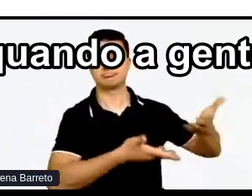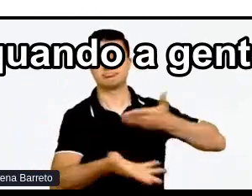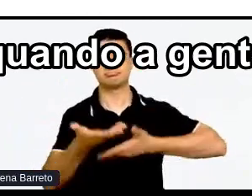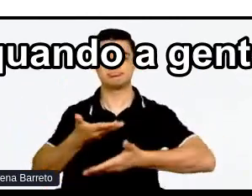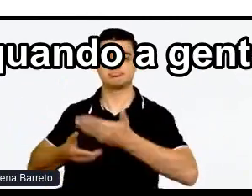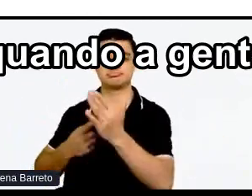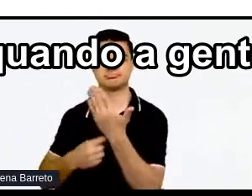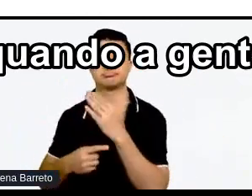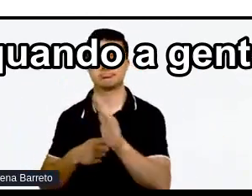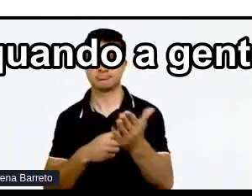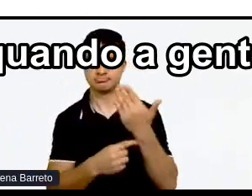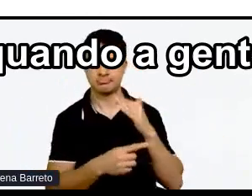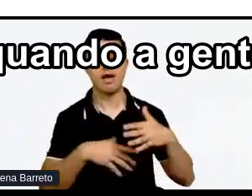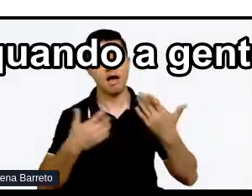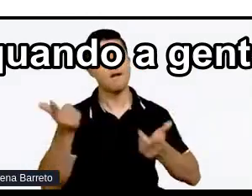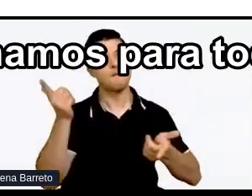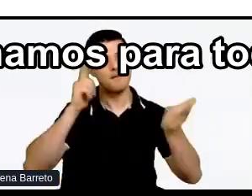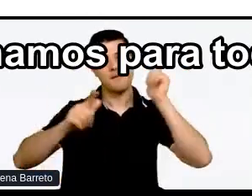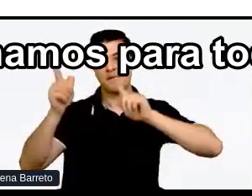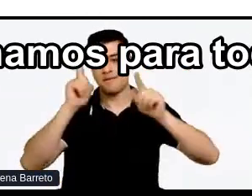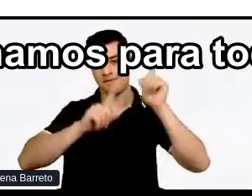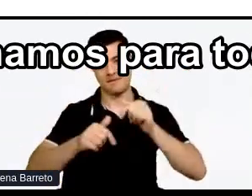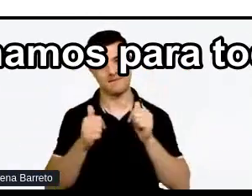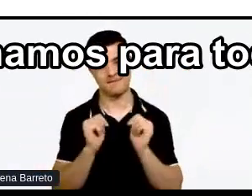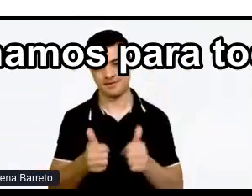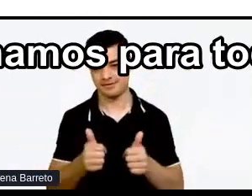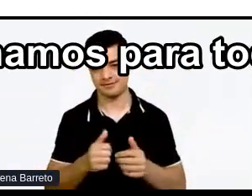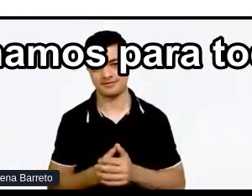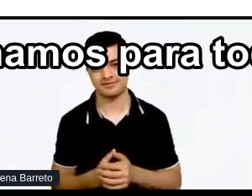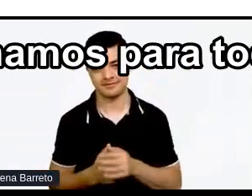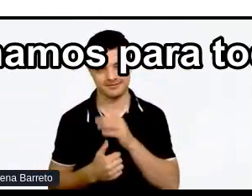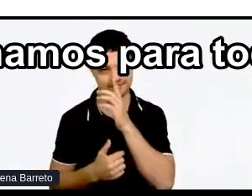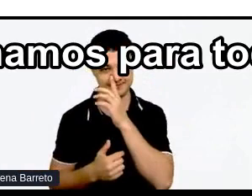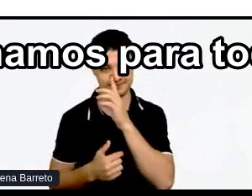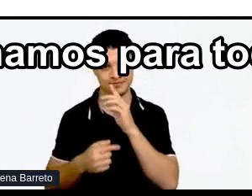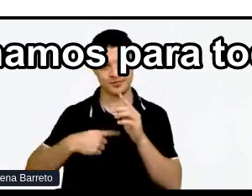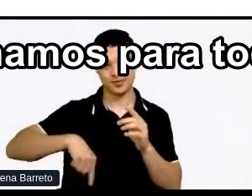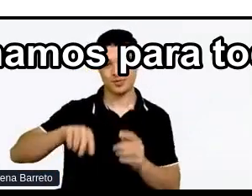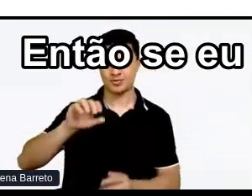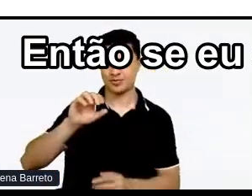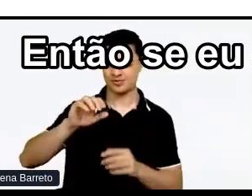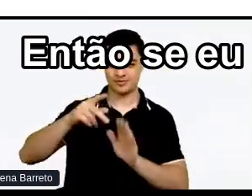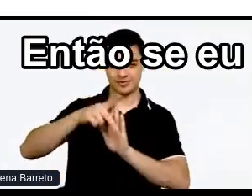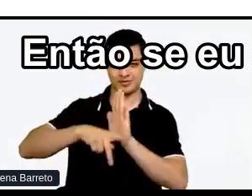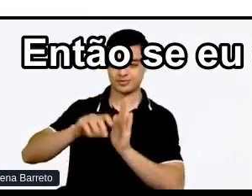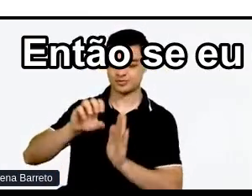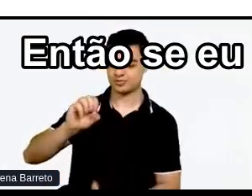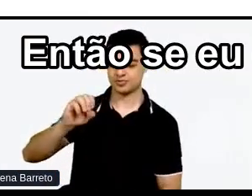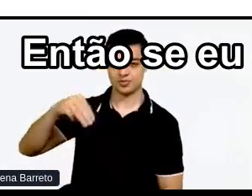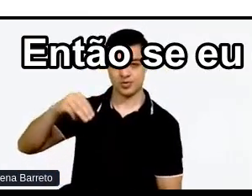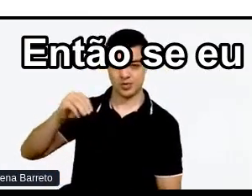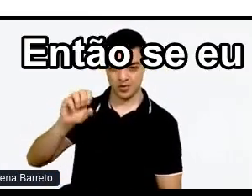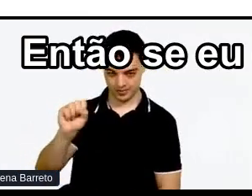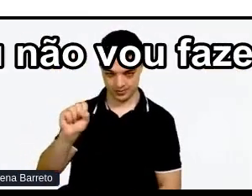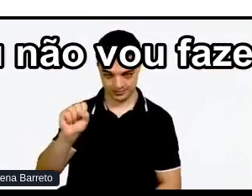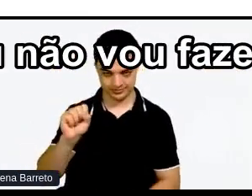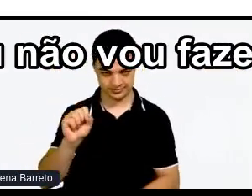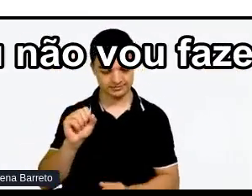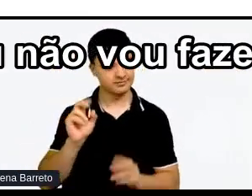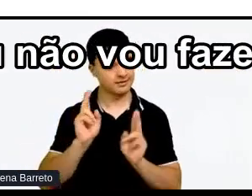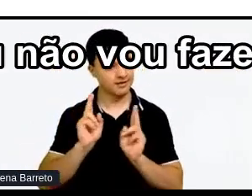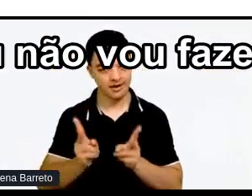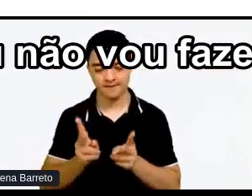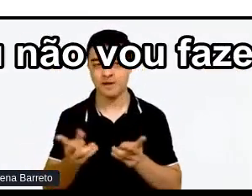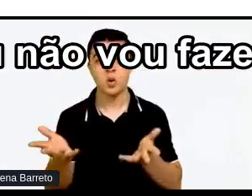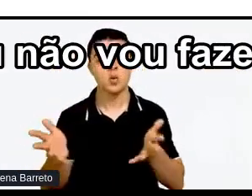somos quando a gente tem a verdadeira inclusão e olhamos para todos esses âmbitos. Então, se eu quero incluir, eu não vou